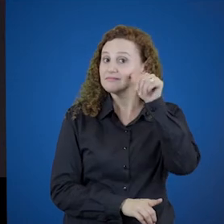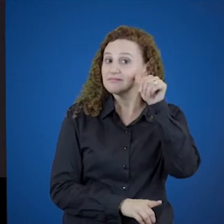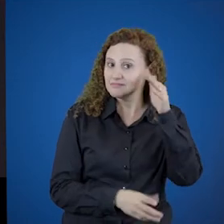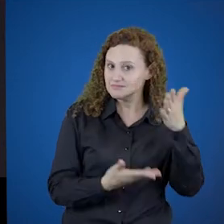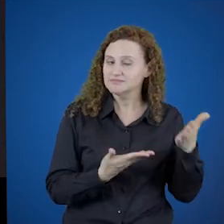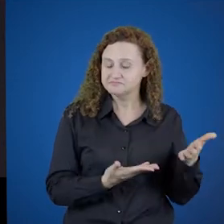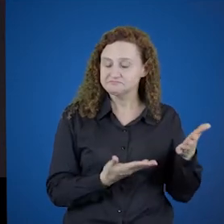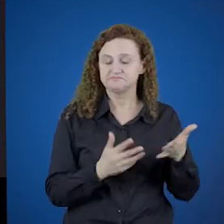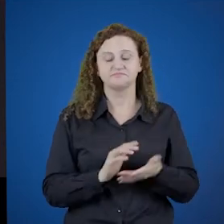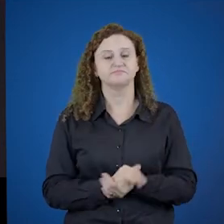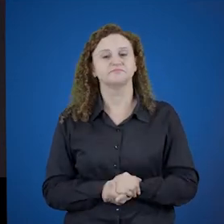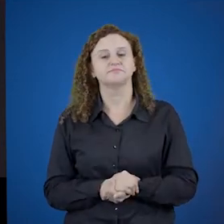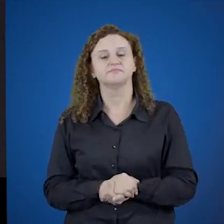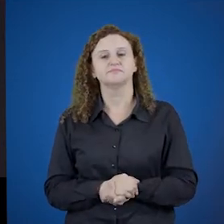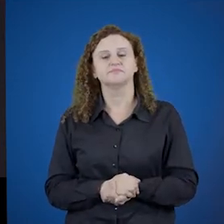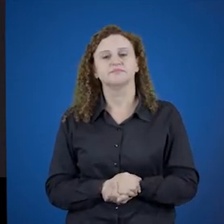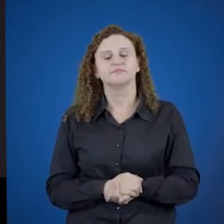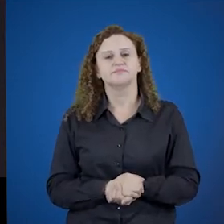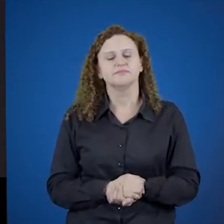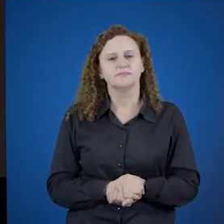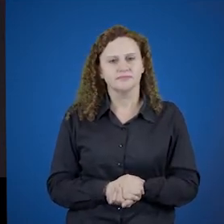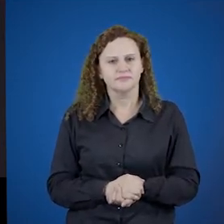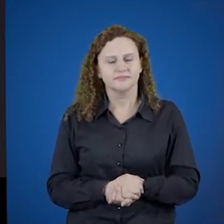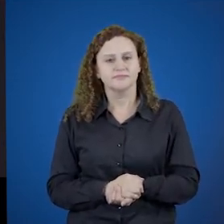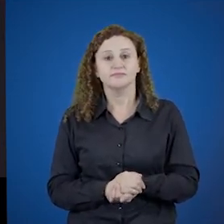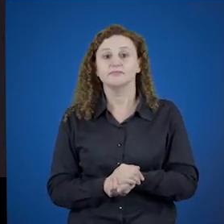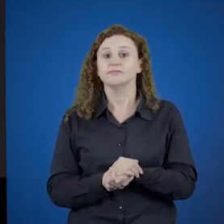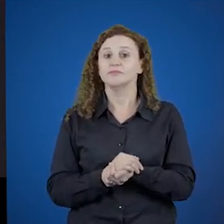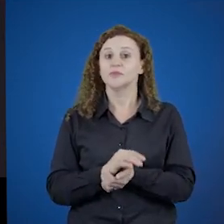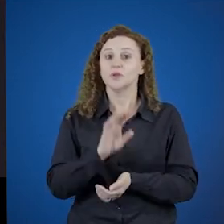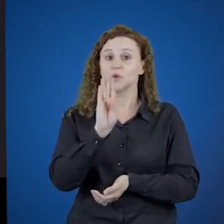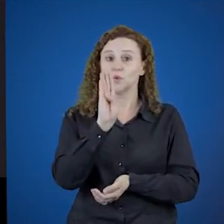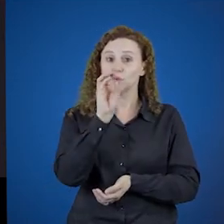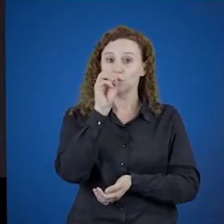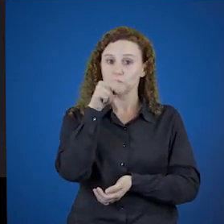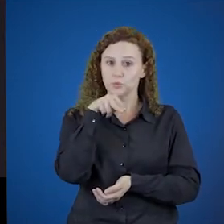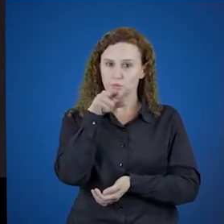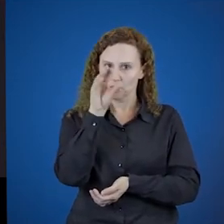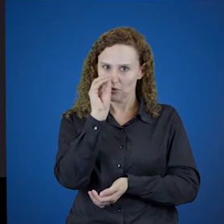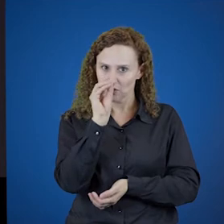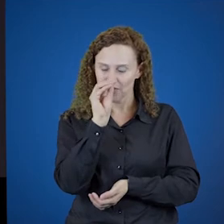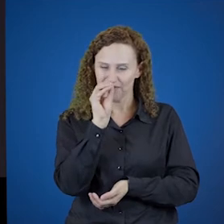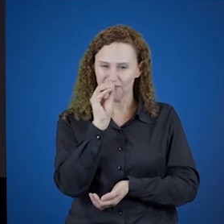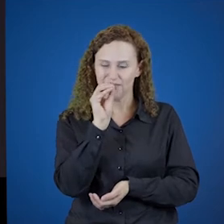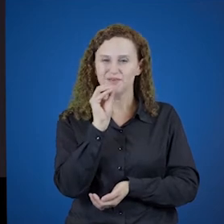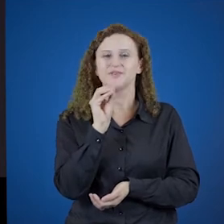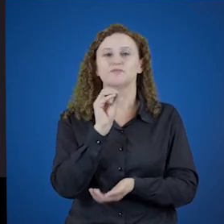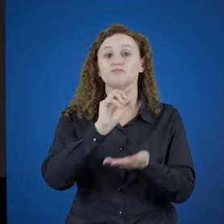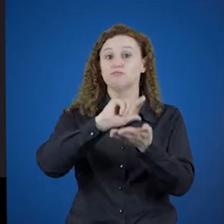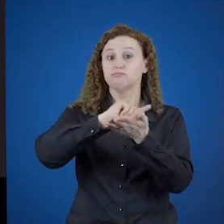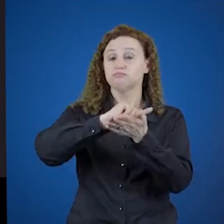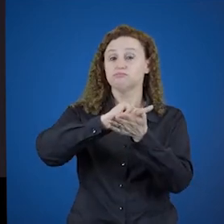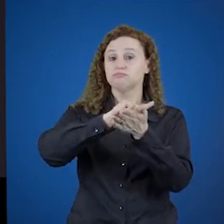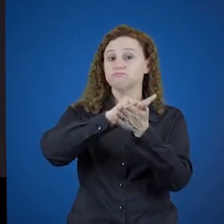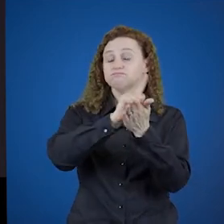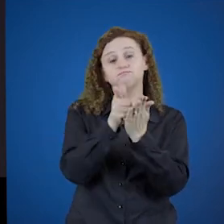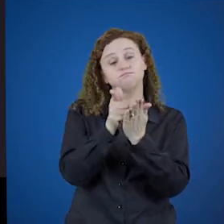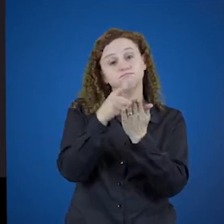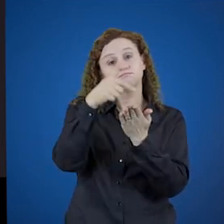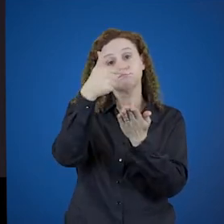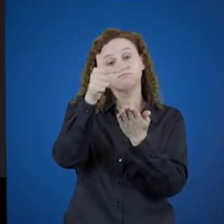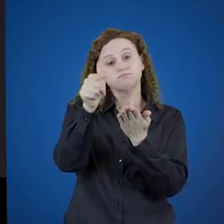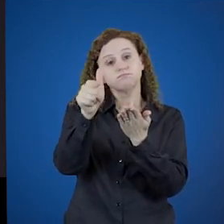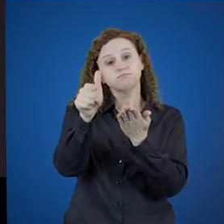O que é parou feminino 1ª declinação e bom no segue fielmente o